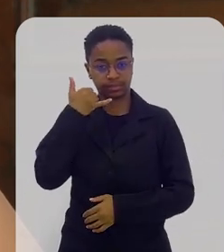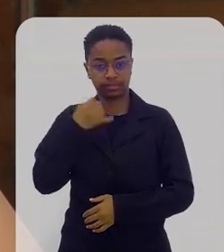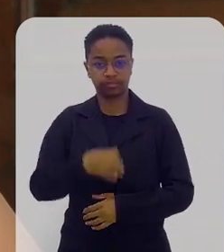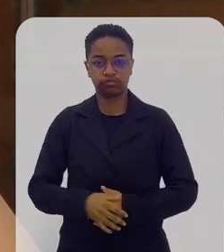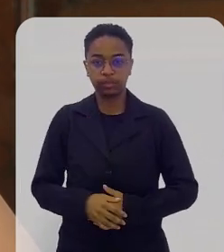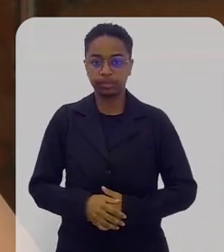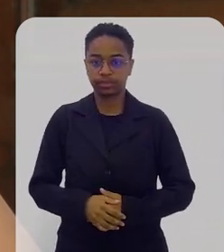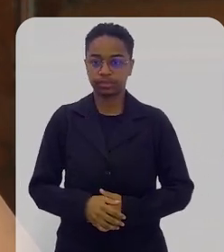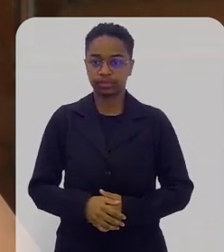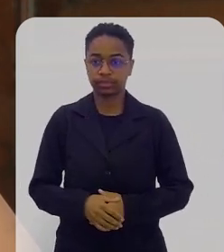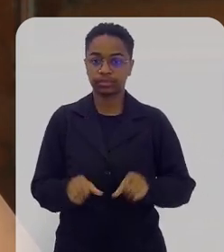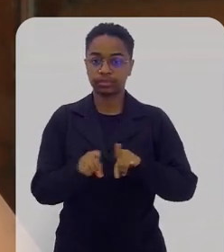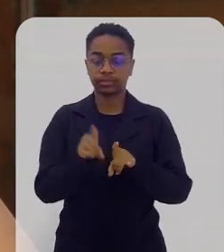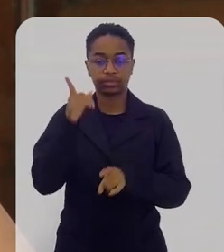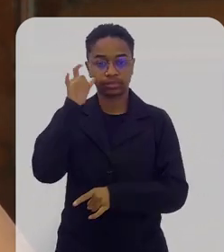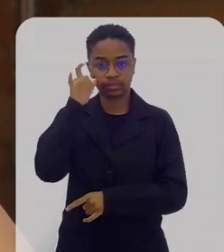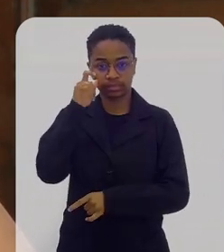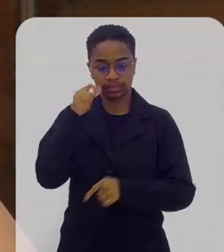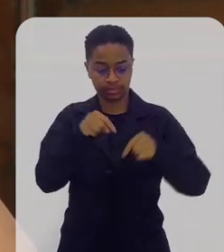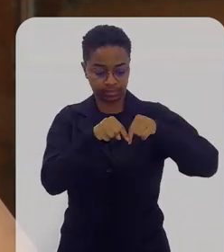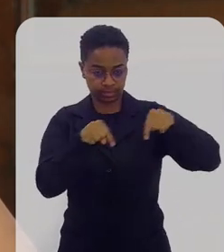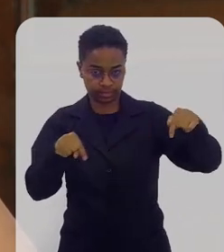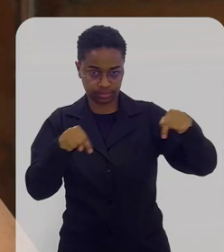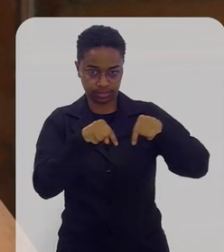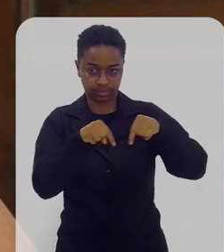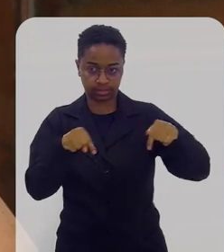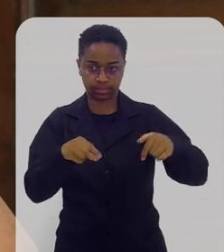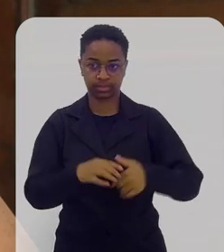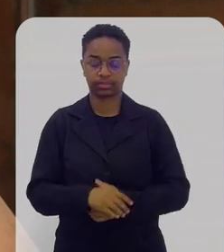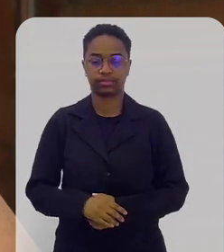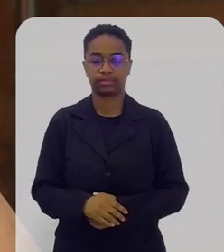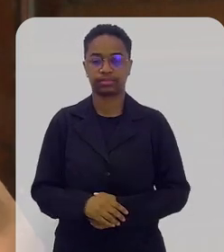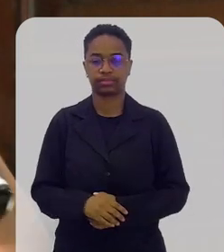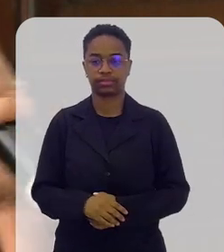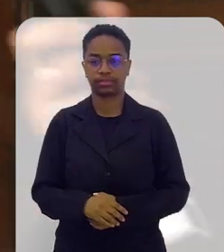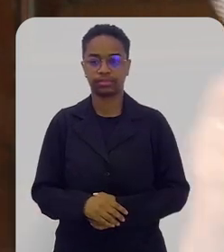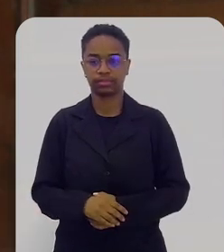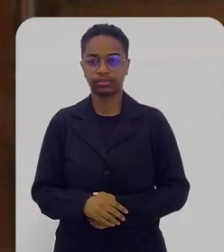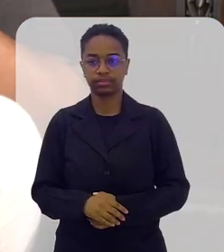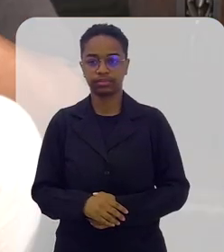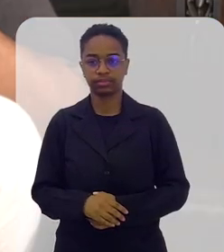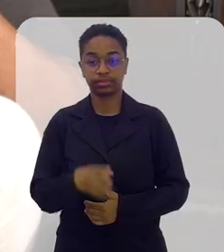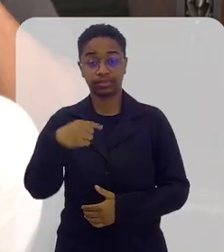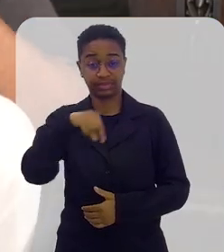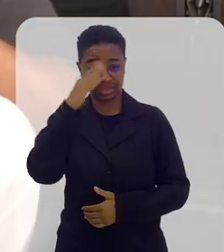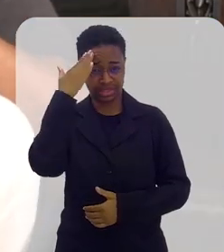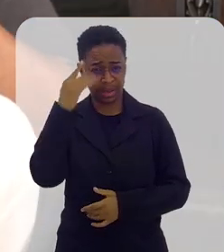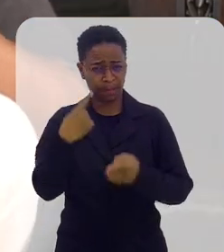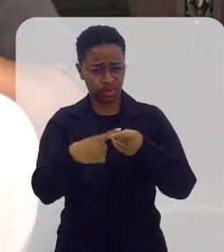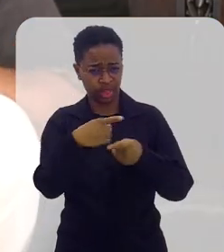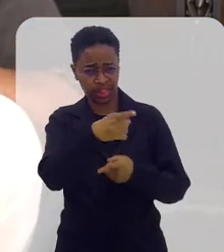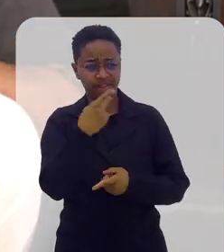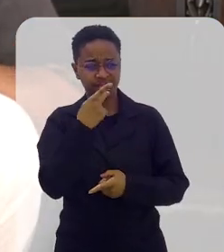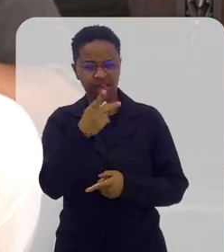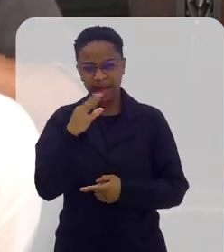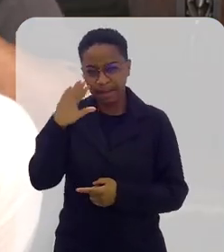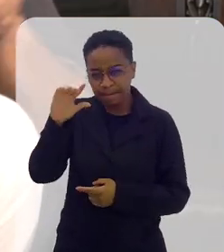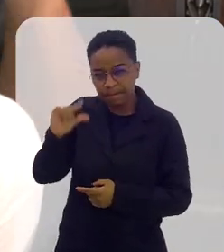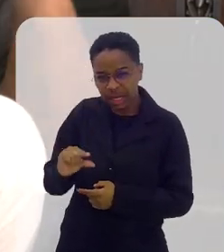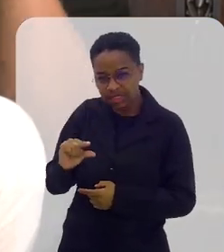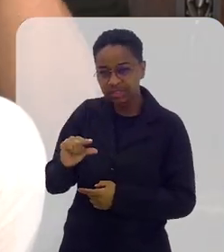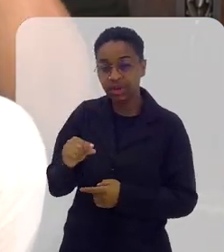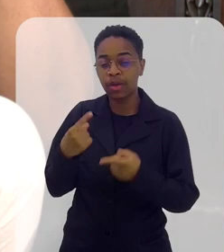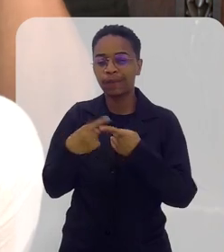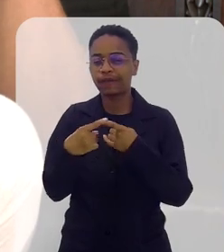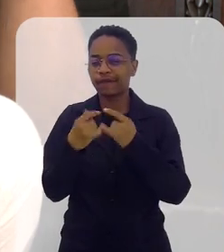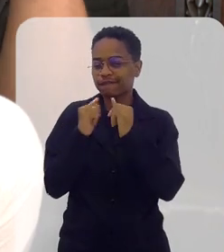21 98840-3434. É o Instagram Joana Monteiro GTR. Você sabe por que a Joana fala baixinho? Ela fica sempre cochichando